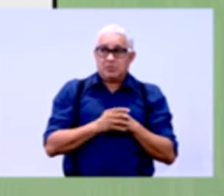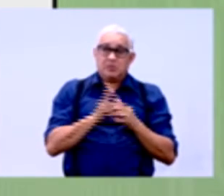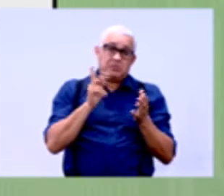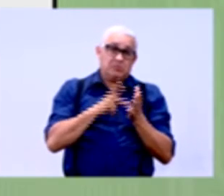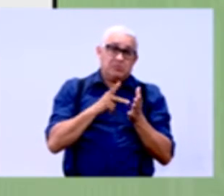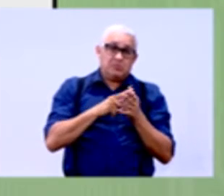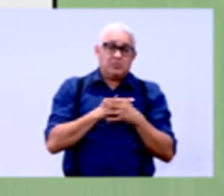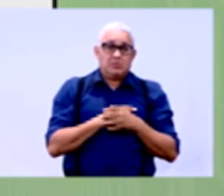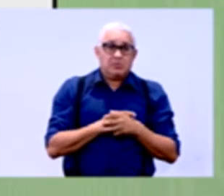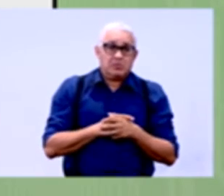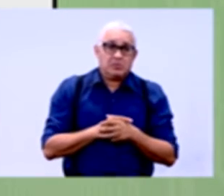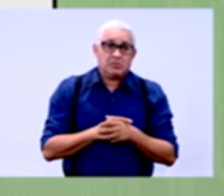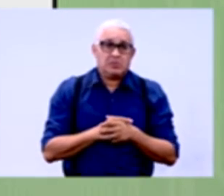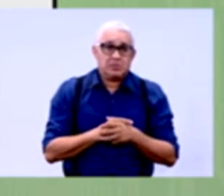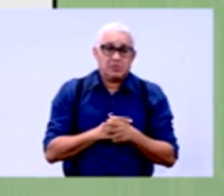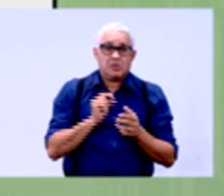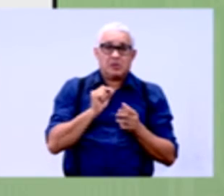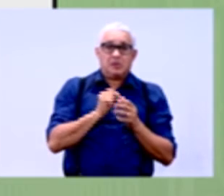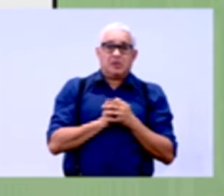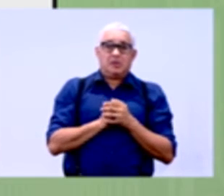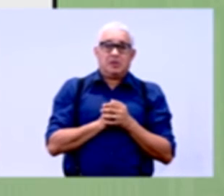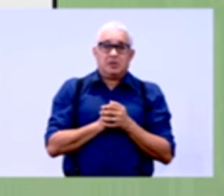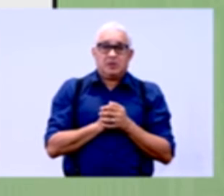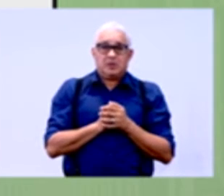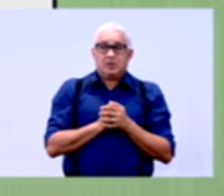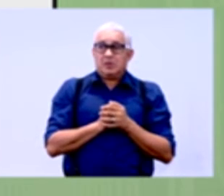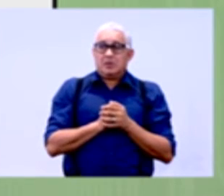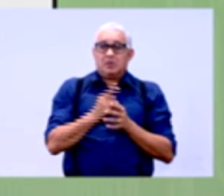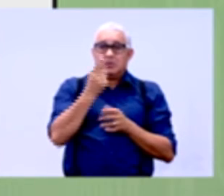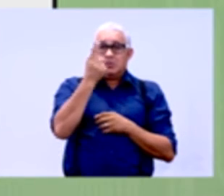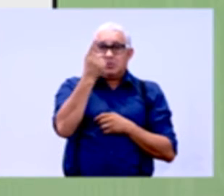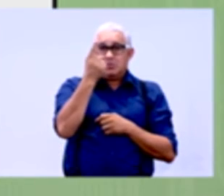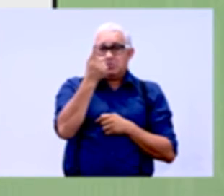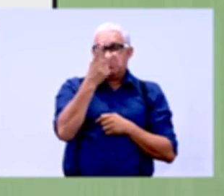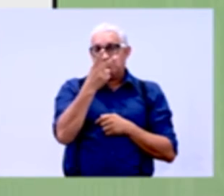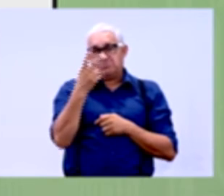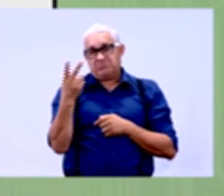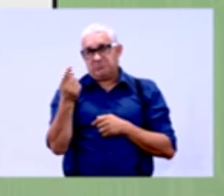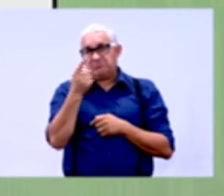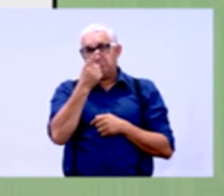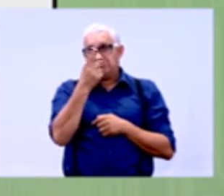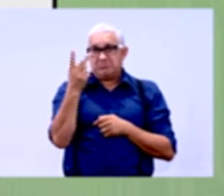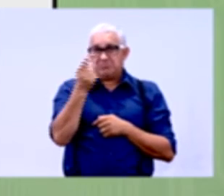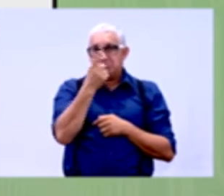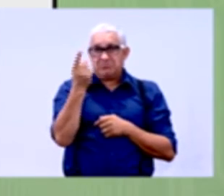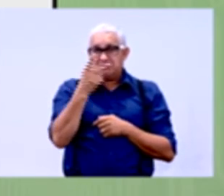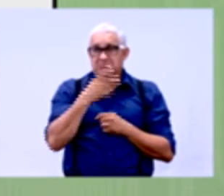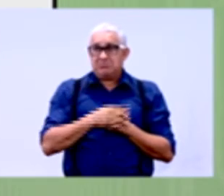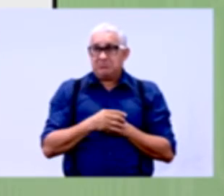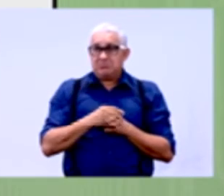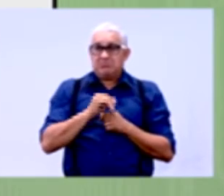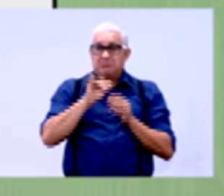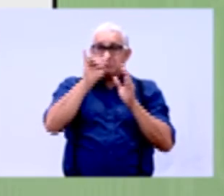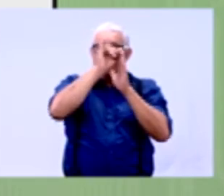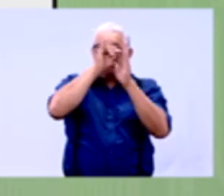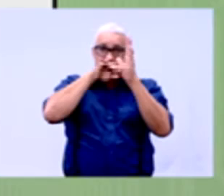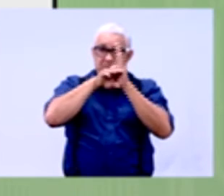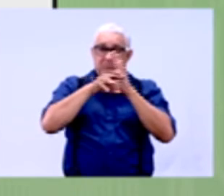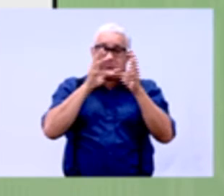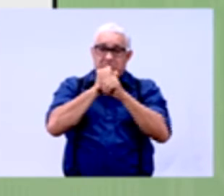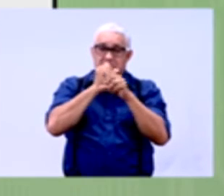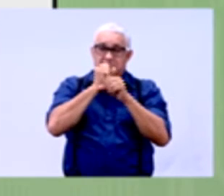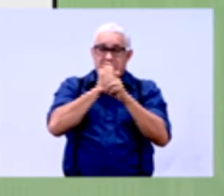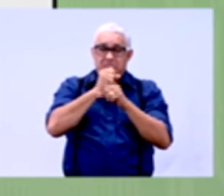realidade, aqui seria 2, dependendo aqui o que vai estar implementado aqui, esse calcular valor